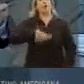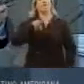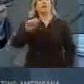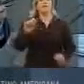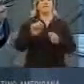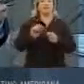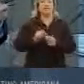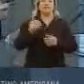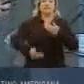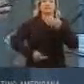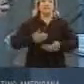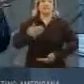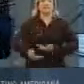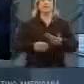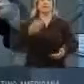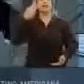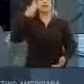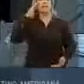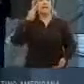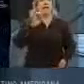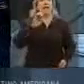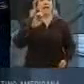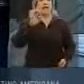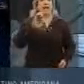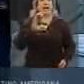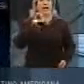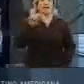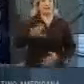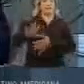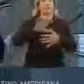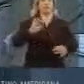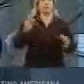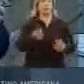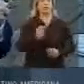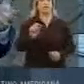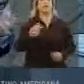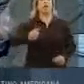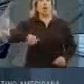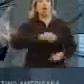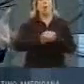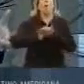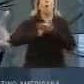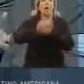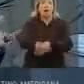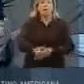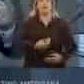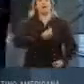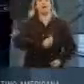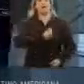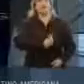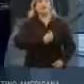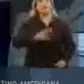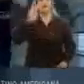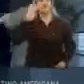criando uma consciência na esquerda da América Latina, que passamos a conviver democraticamente,